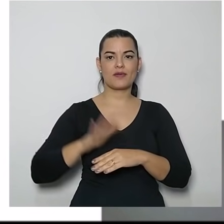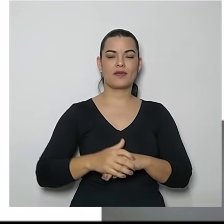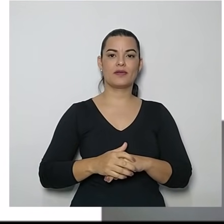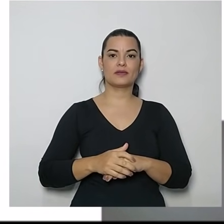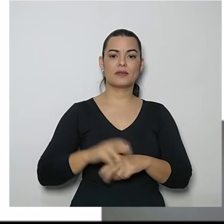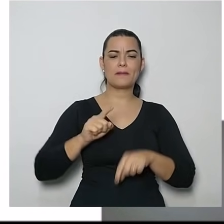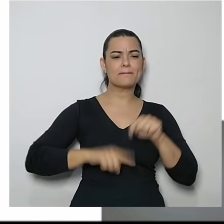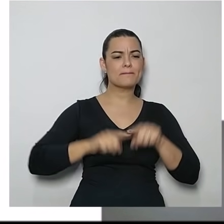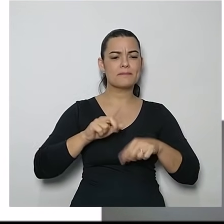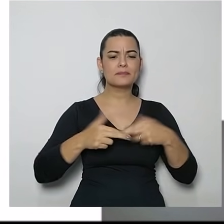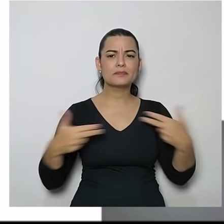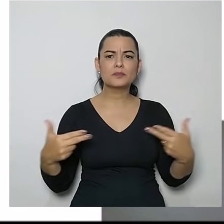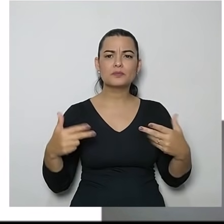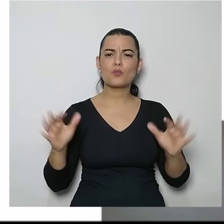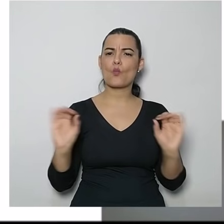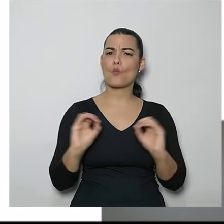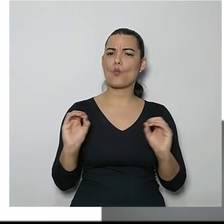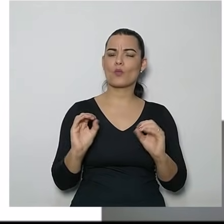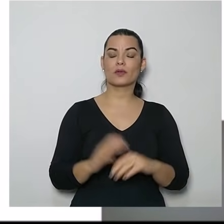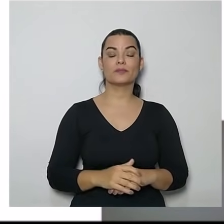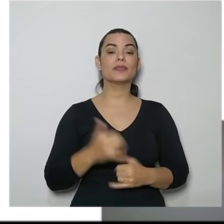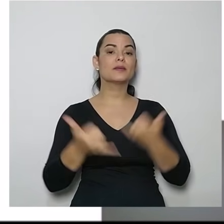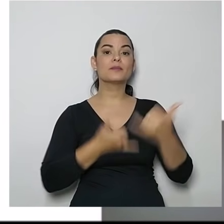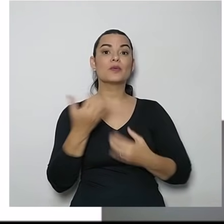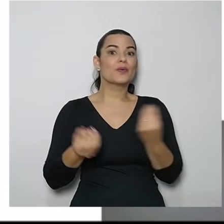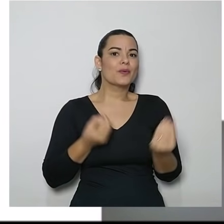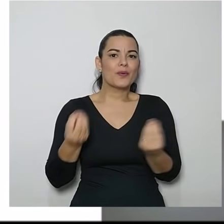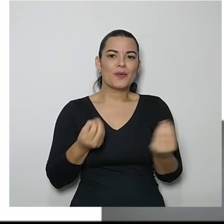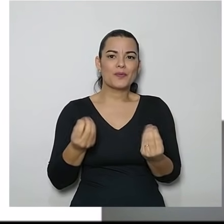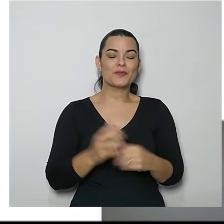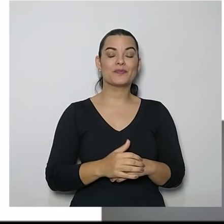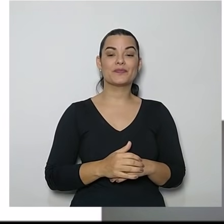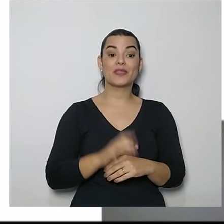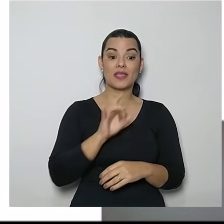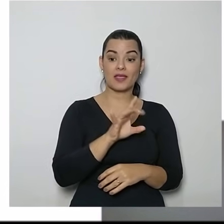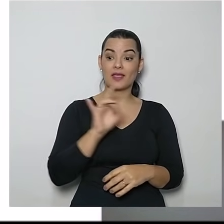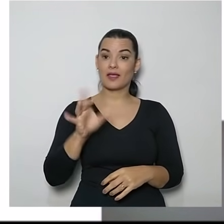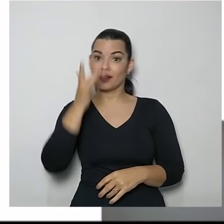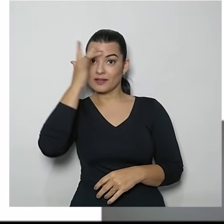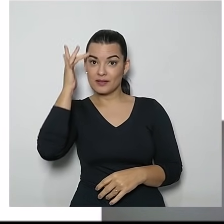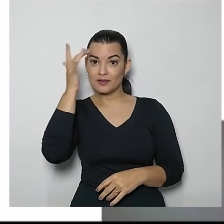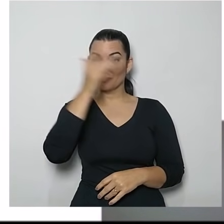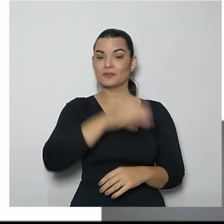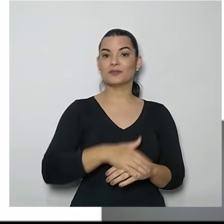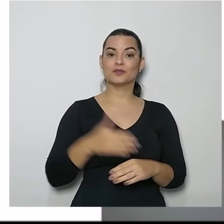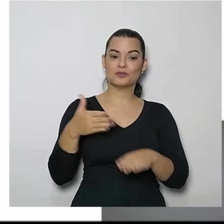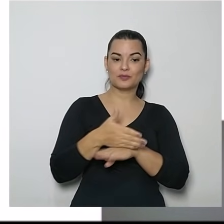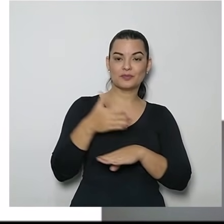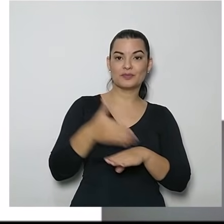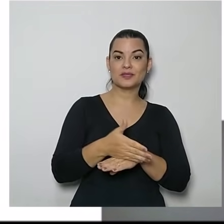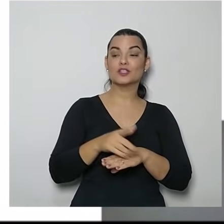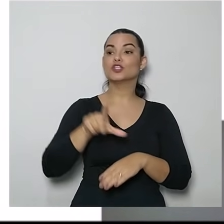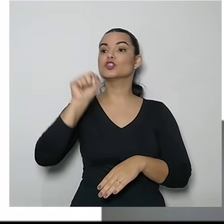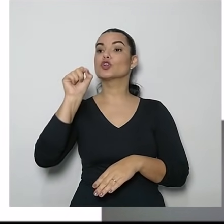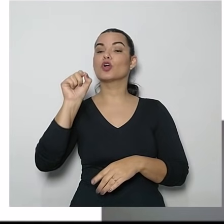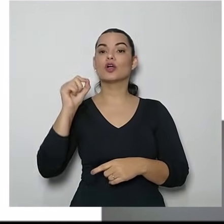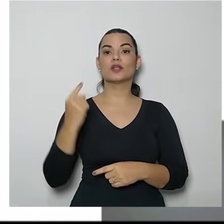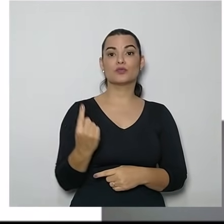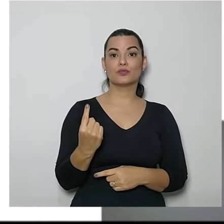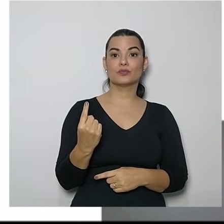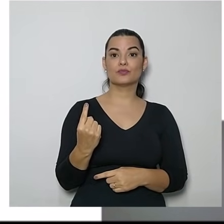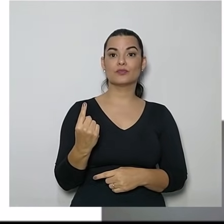nenhum. Modo de brincar. Os participantes escolhem um dos